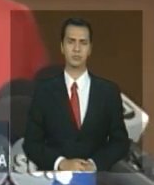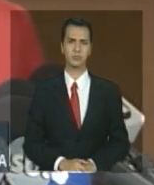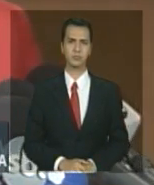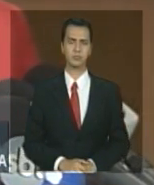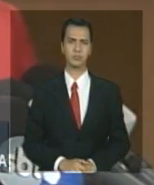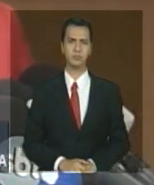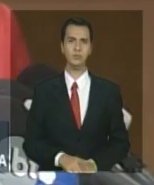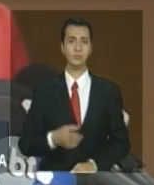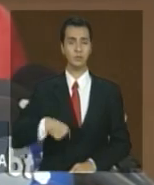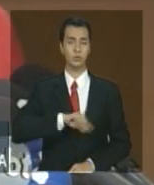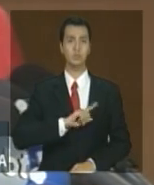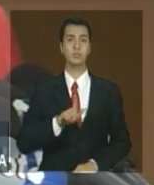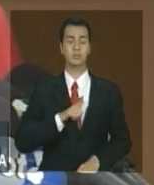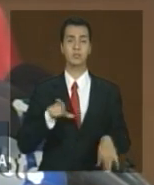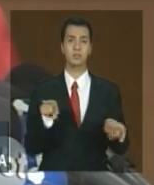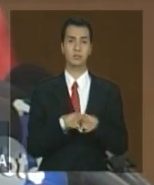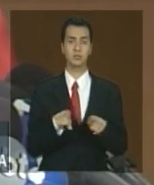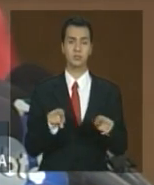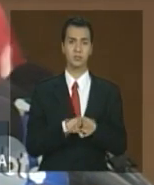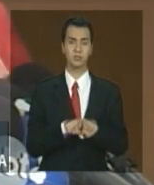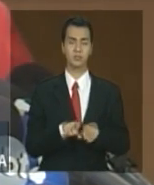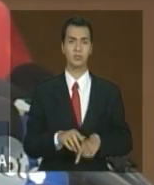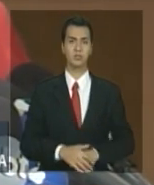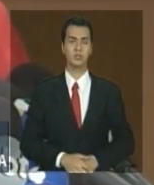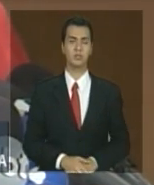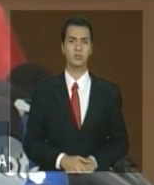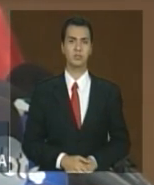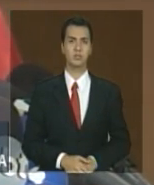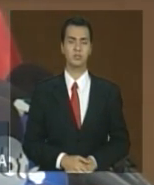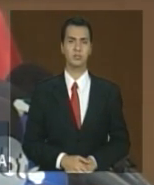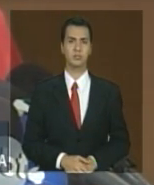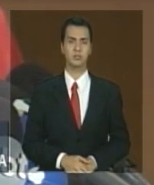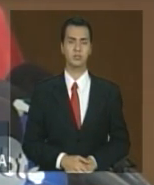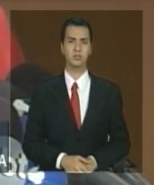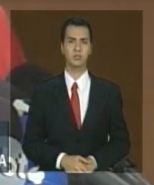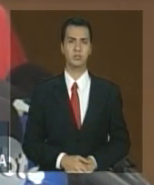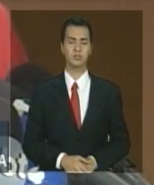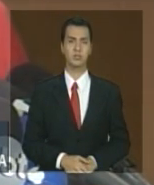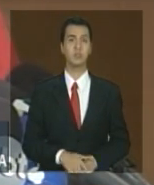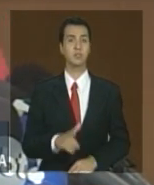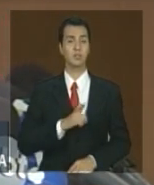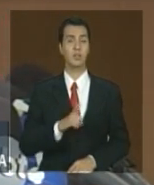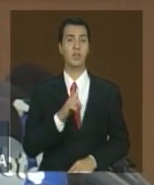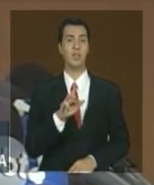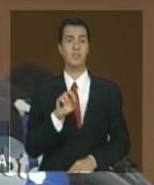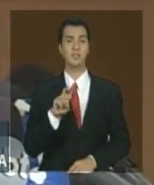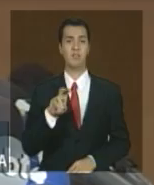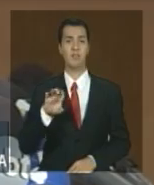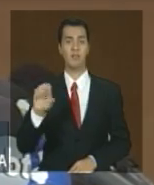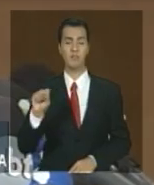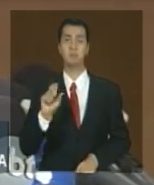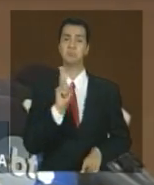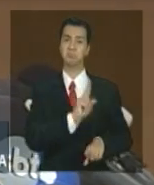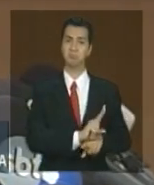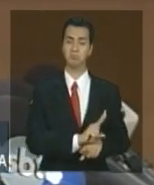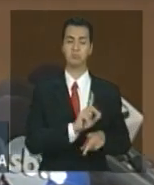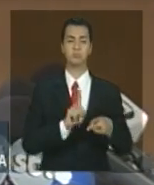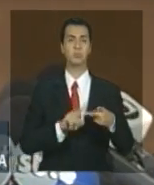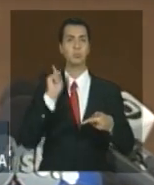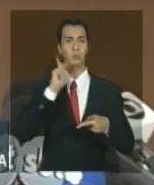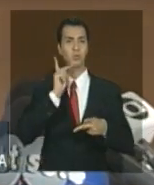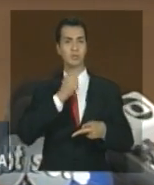Nós temos, além disso, um conjunto de reservas estáveis, temos uma política